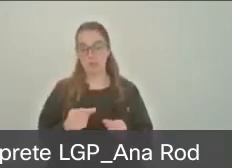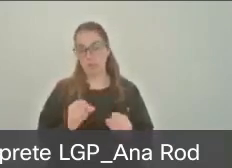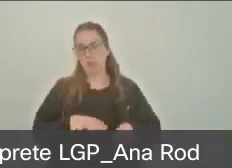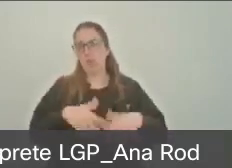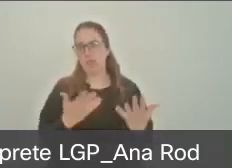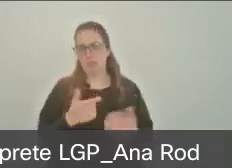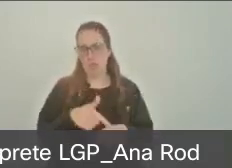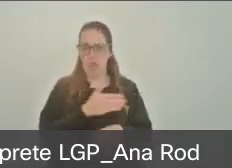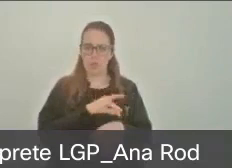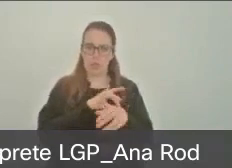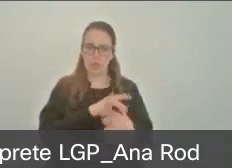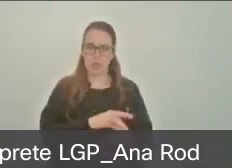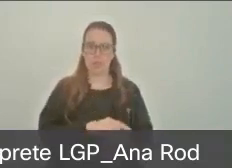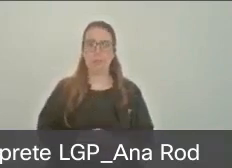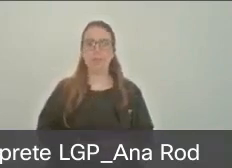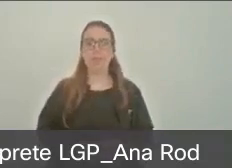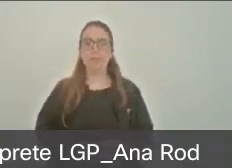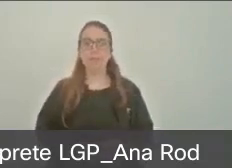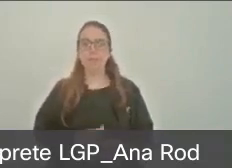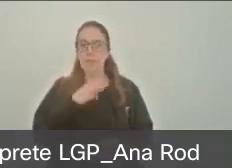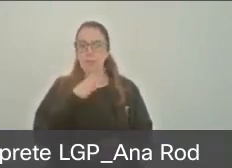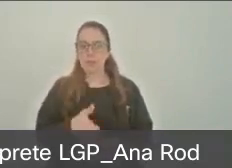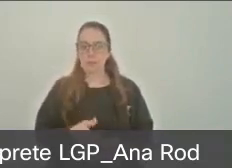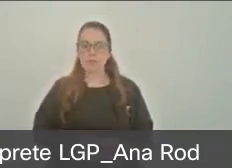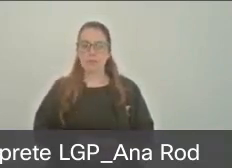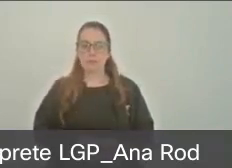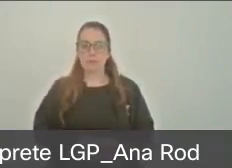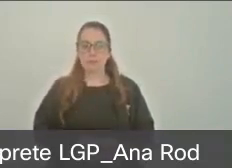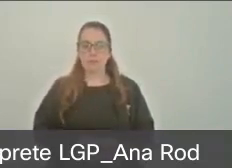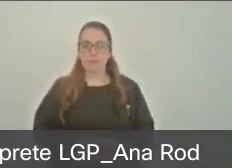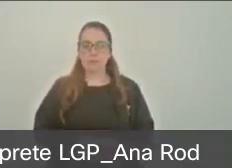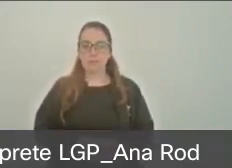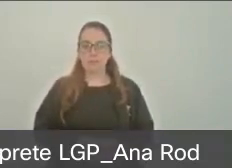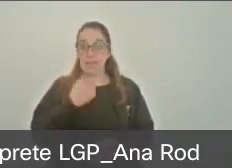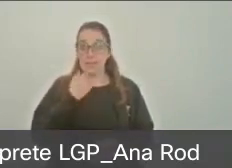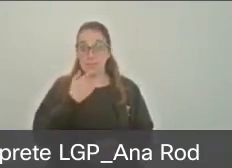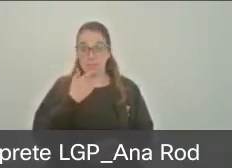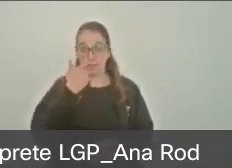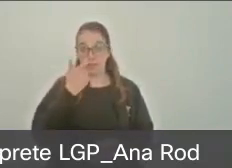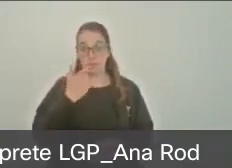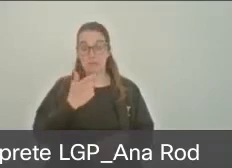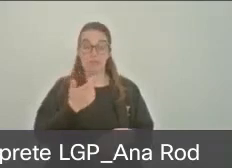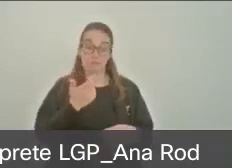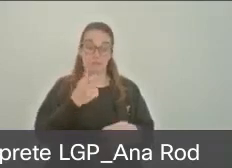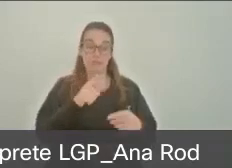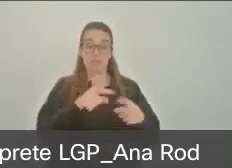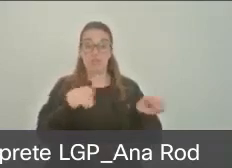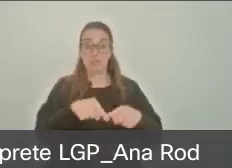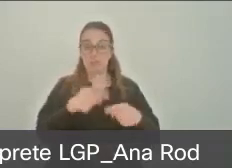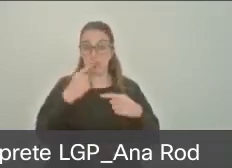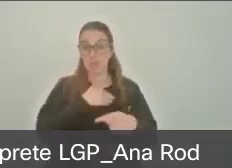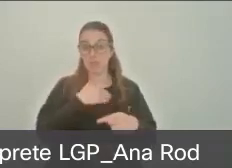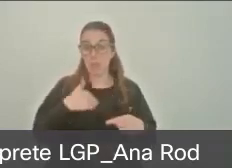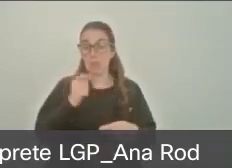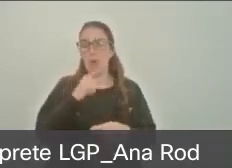da orientação 18 de 2020, tendo estabelecido que os prestadores de cuidados de saúde, como medida preventiva,